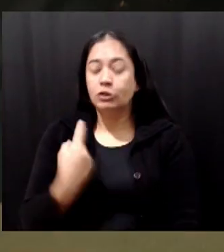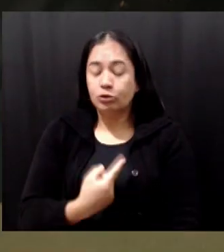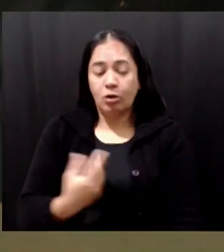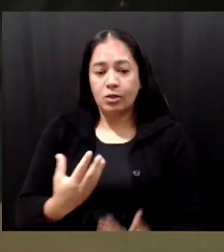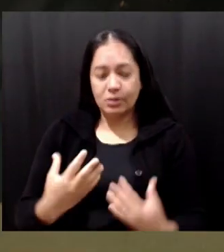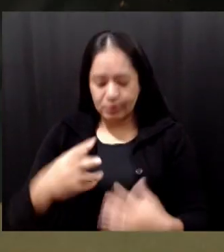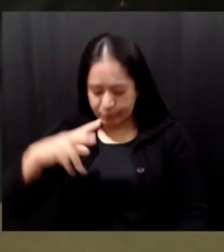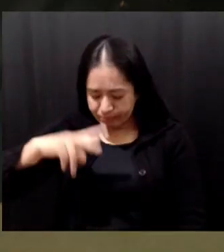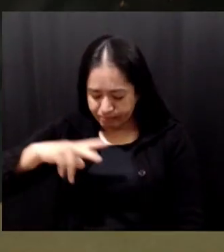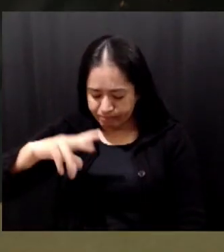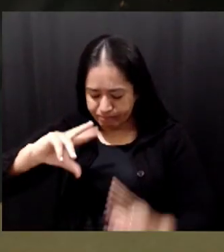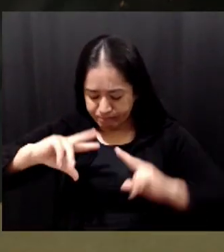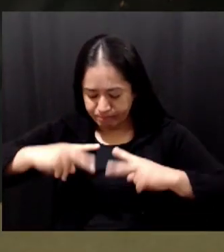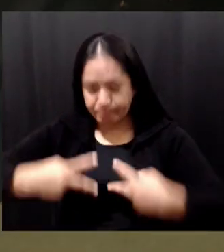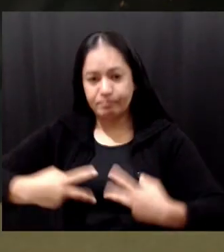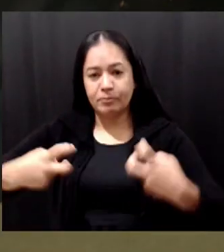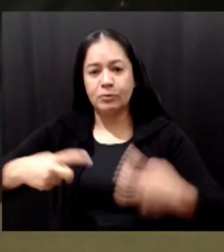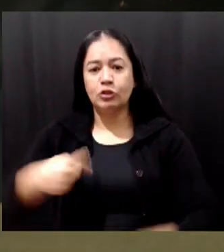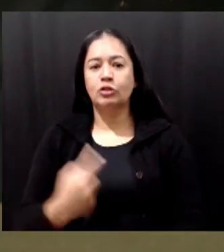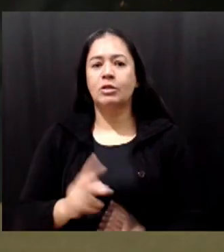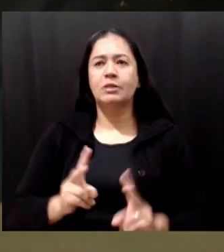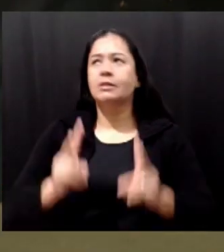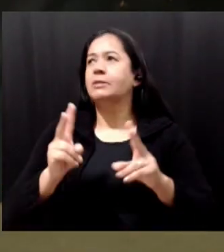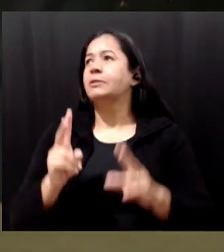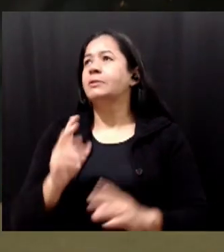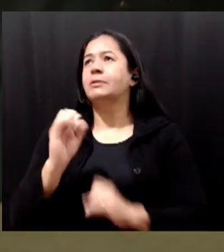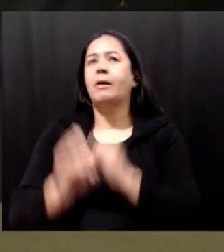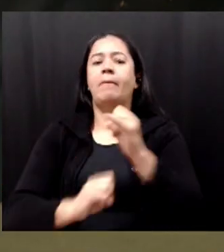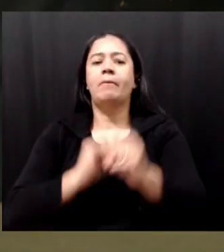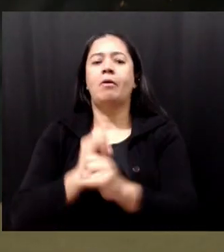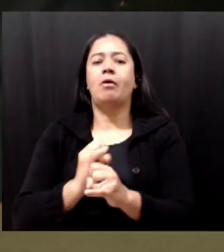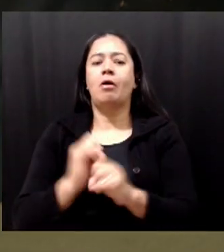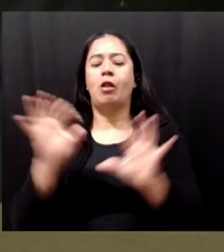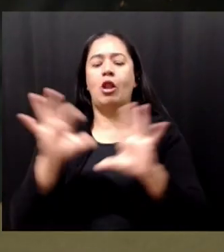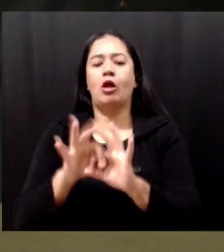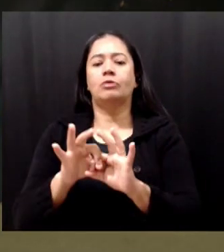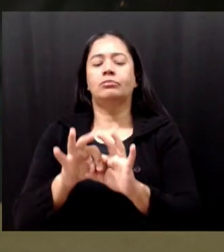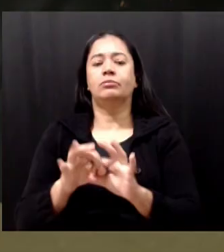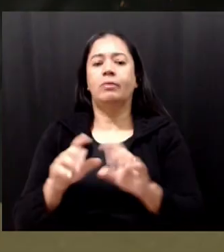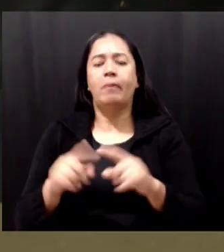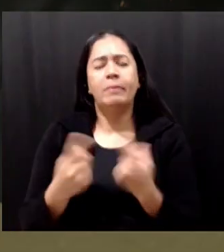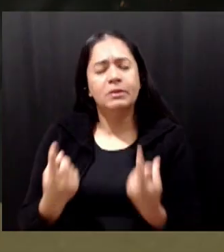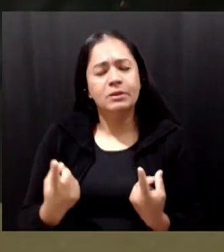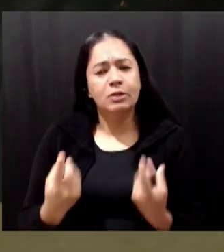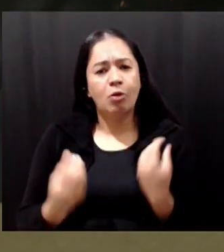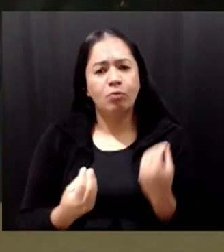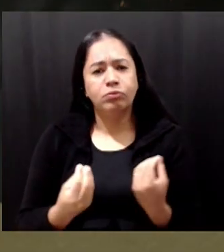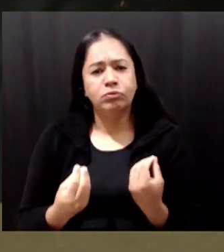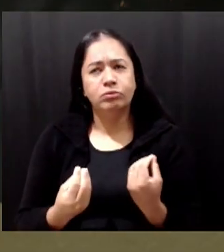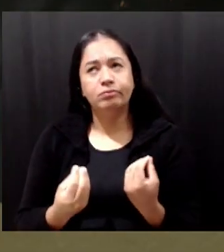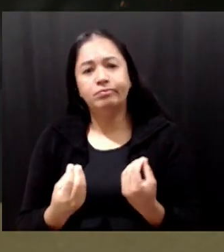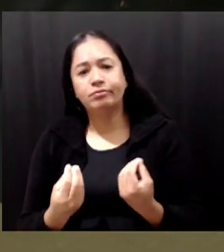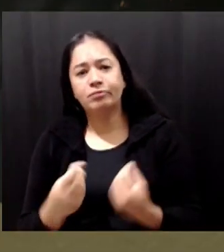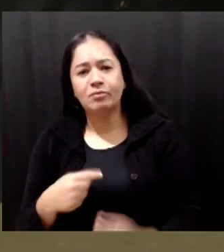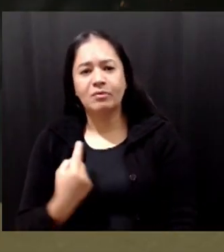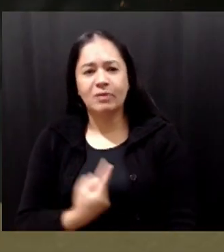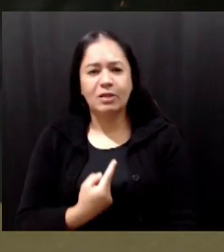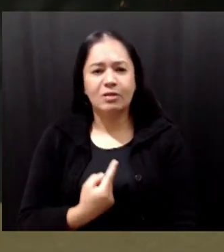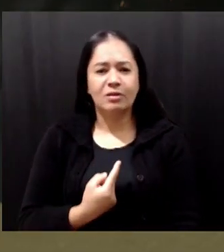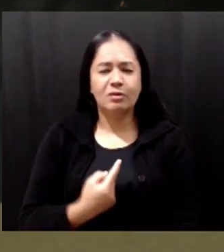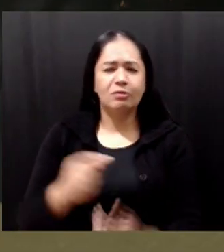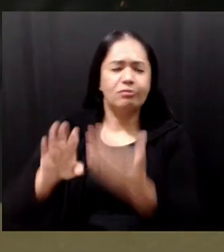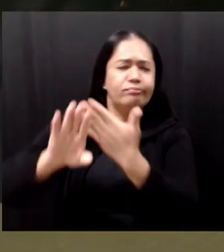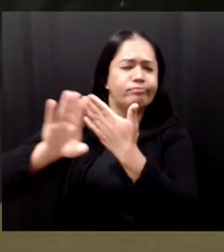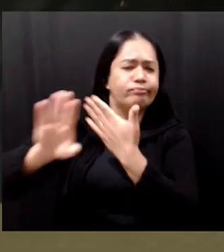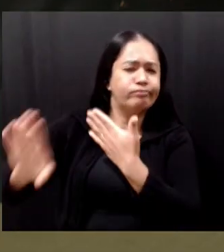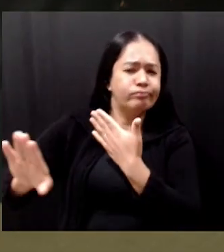sempre online, conectados, disponíveis, mas será que, ao mesmo tempo, a gente acaba se afastando de quem